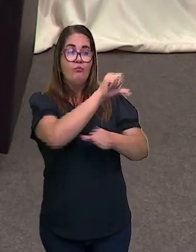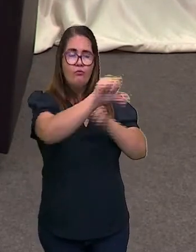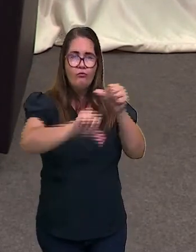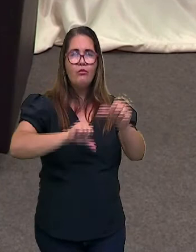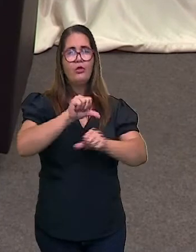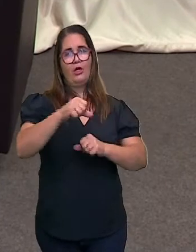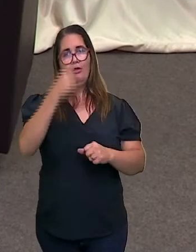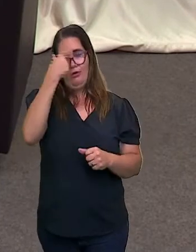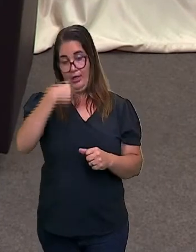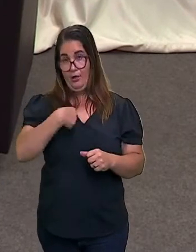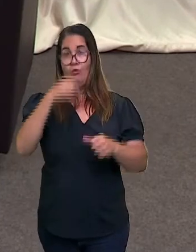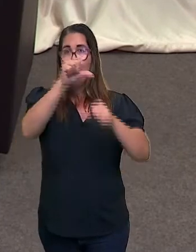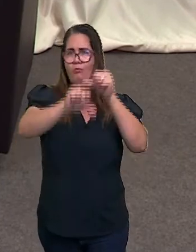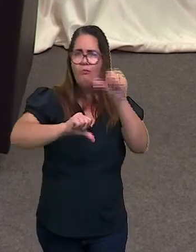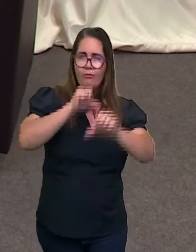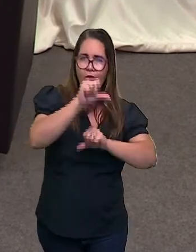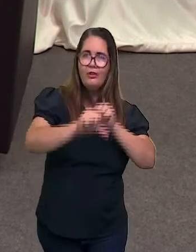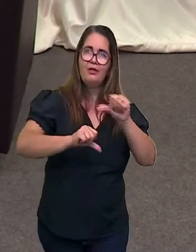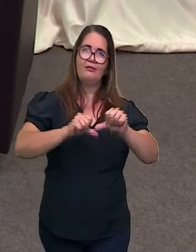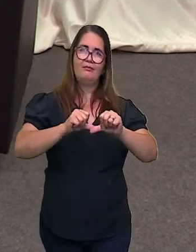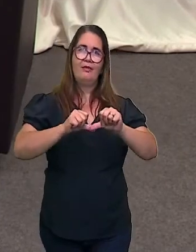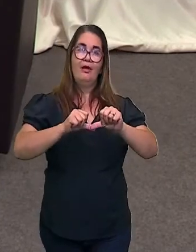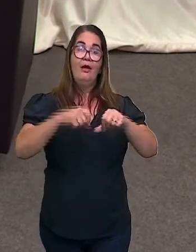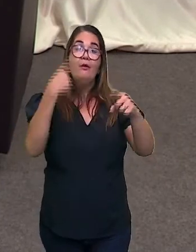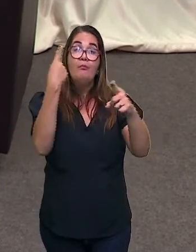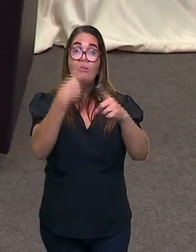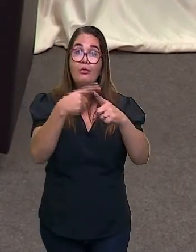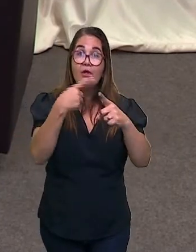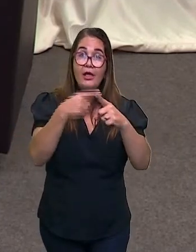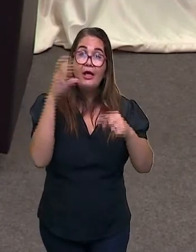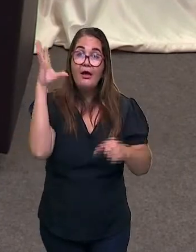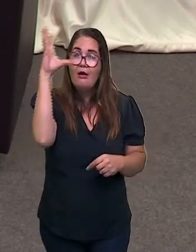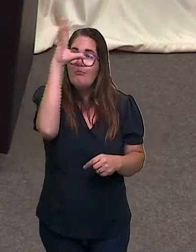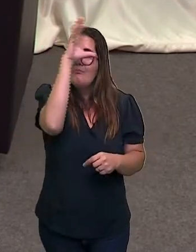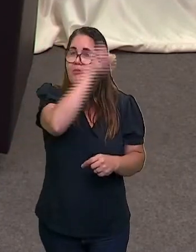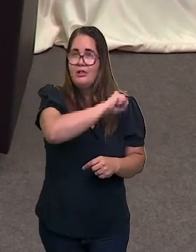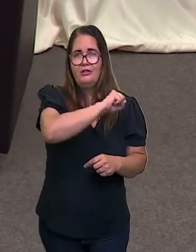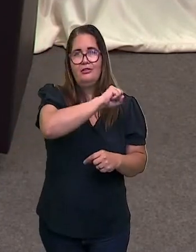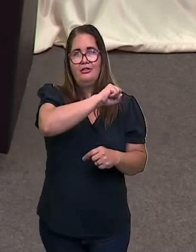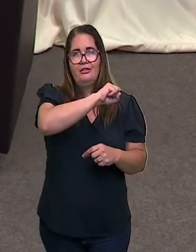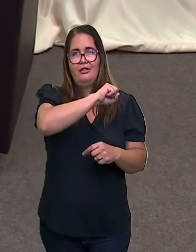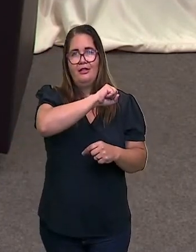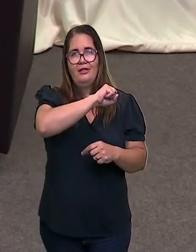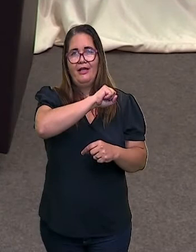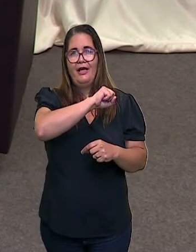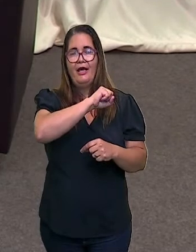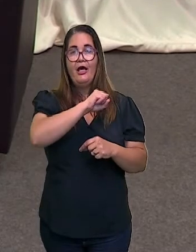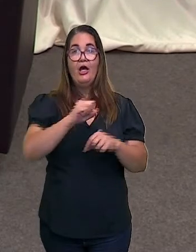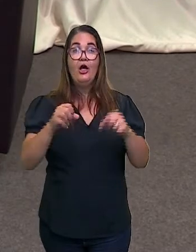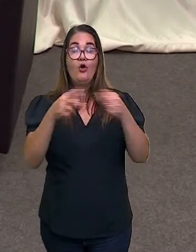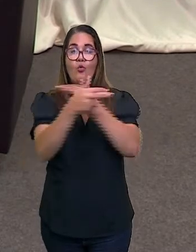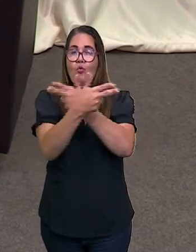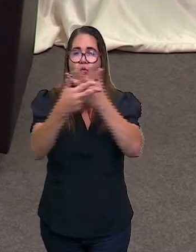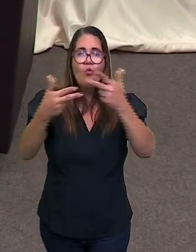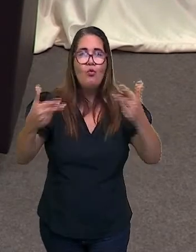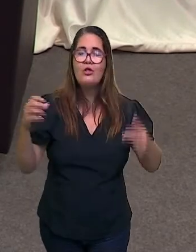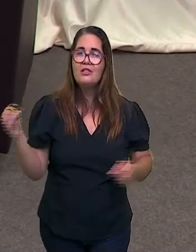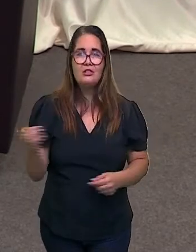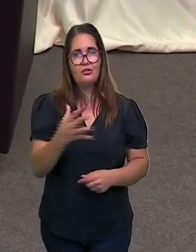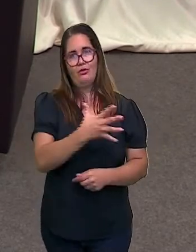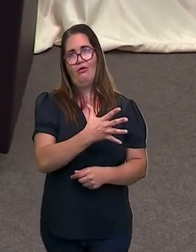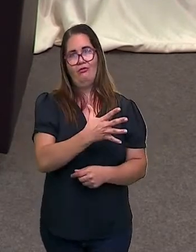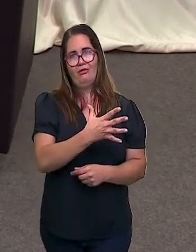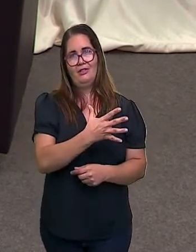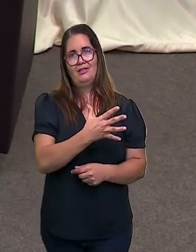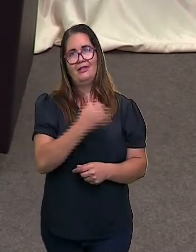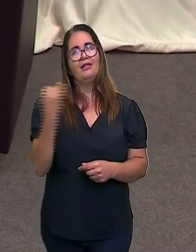o aprender durante essa pandemia com o ensino remoto trouxe novidades positivas,